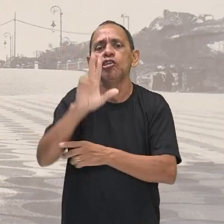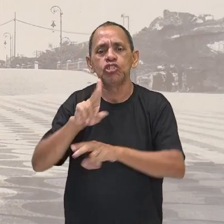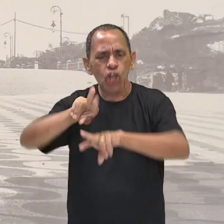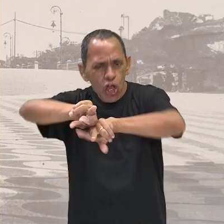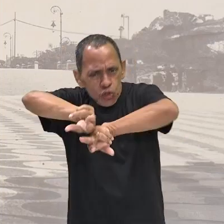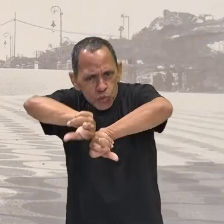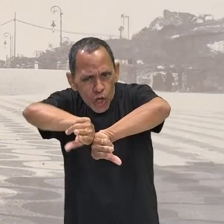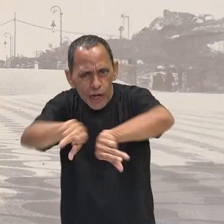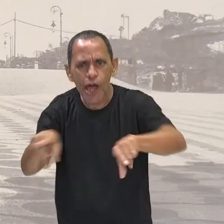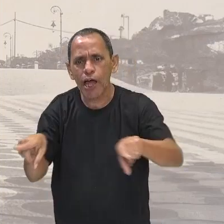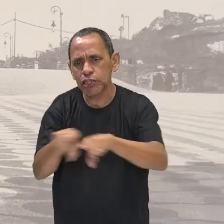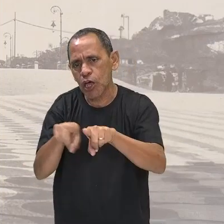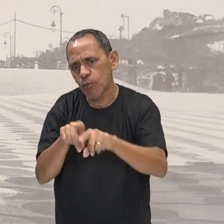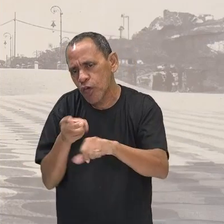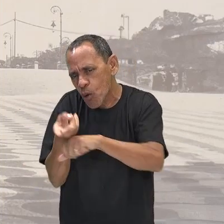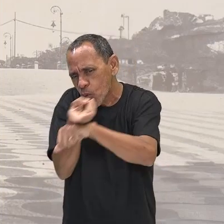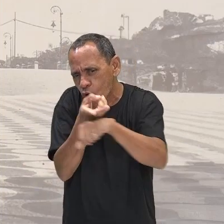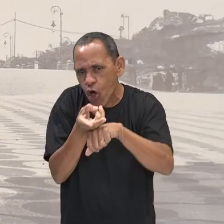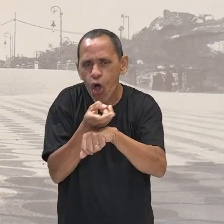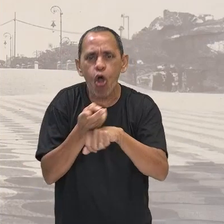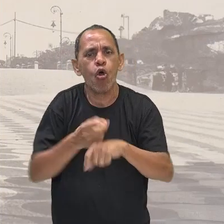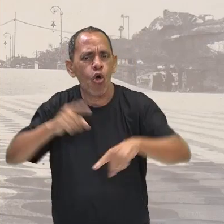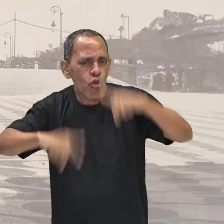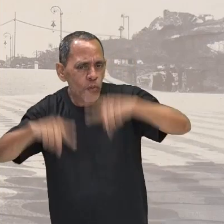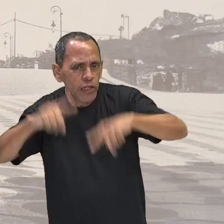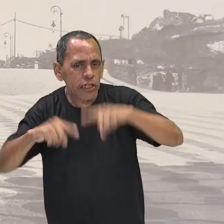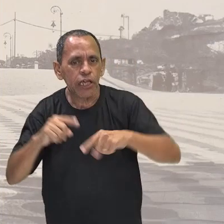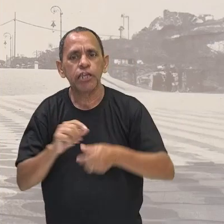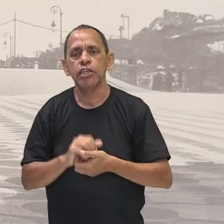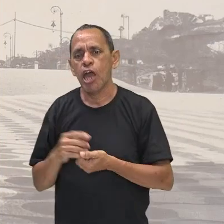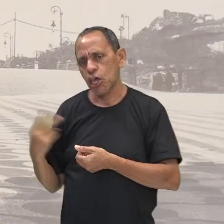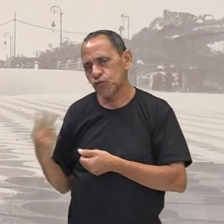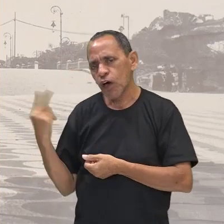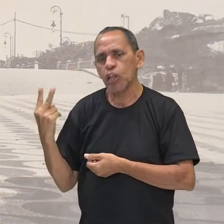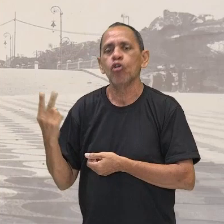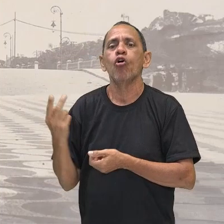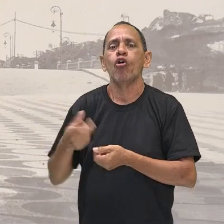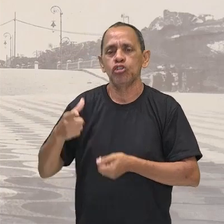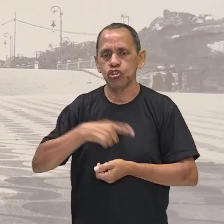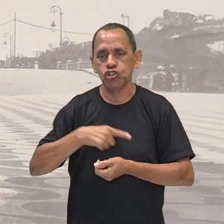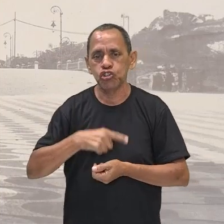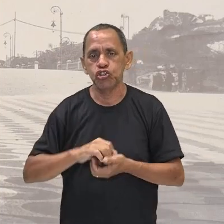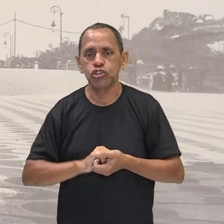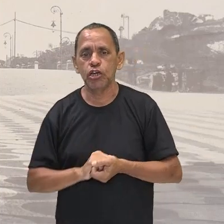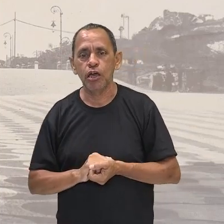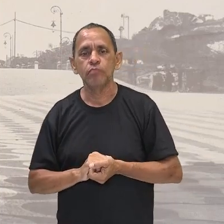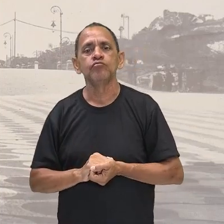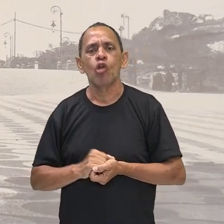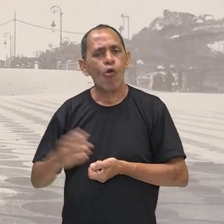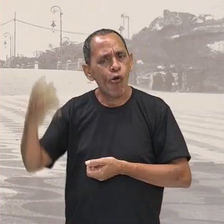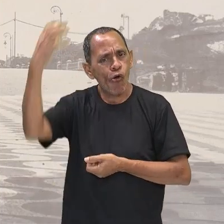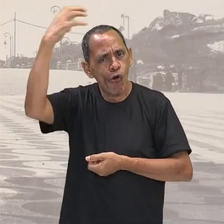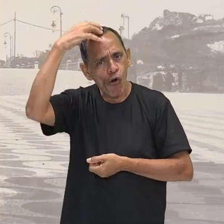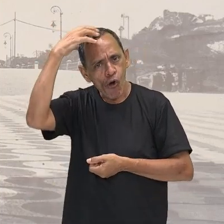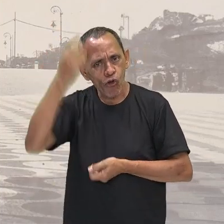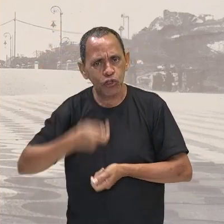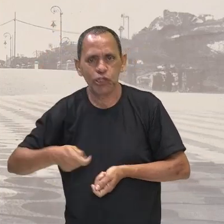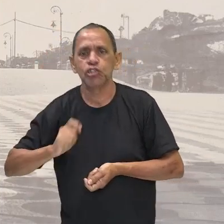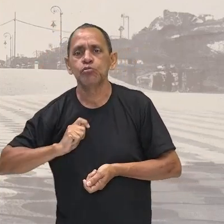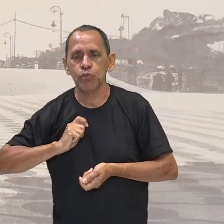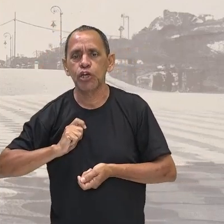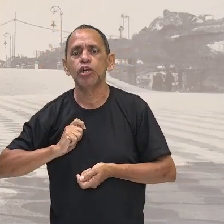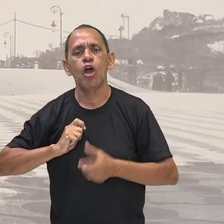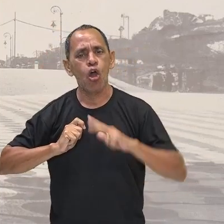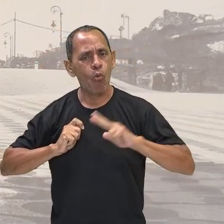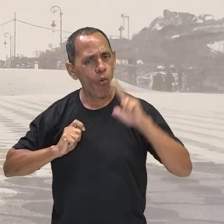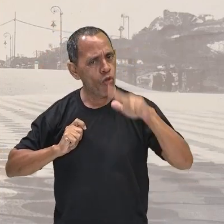possível que essa região poderia ali garantir a coroa espanhola e também a coroa portuguesa. Galera, logo em seguida começou